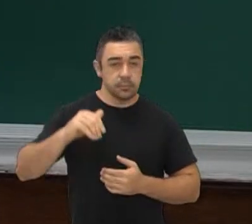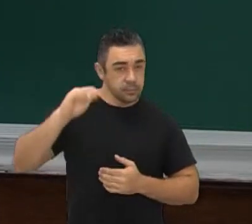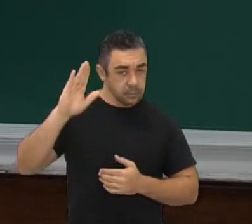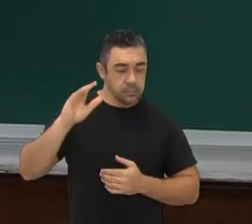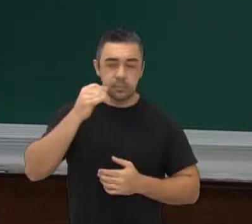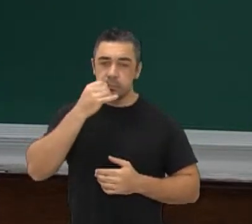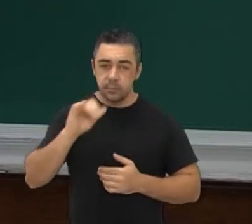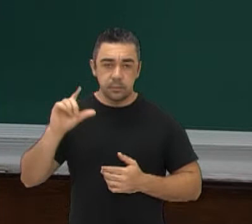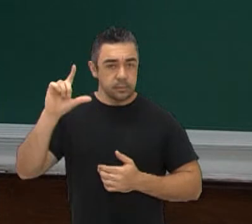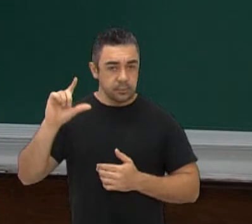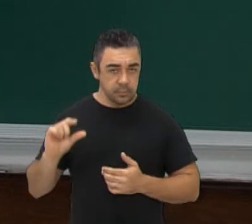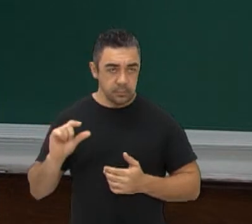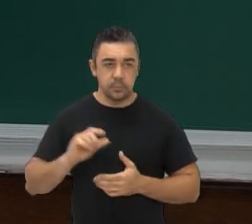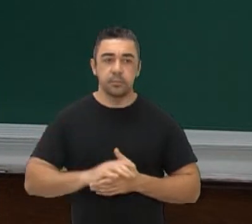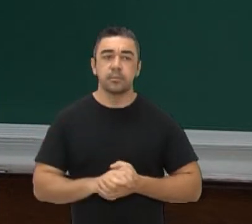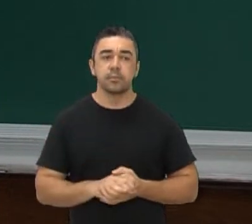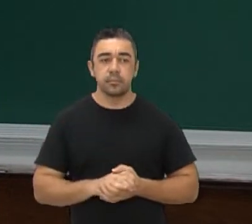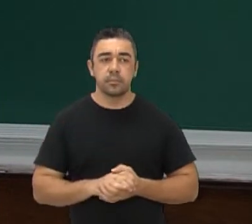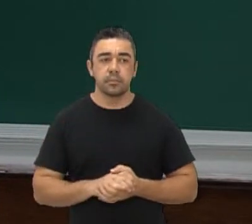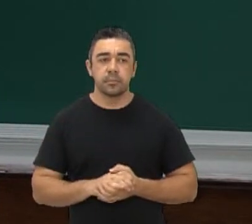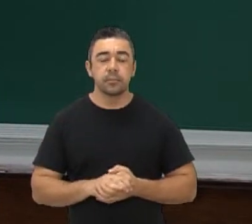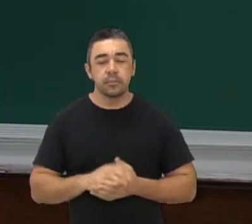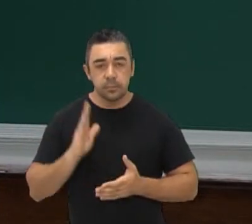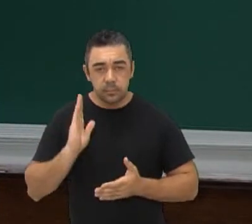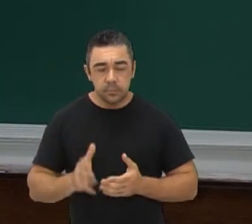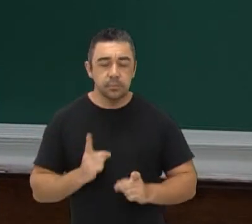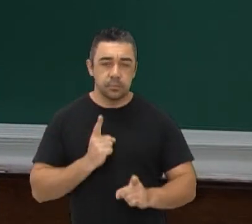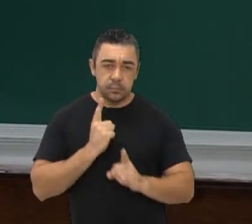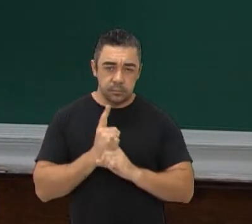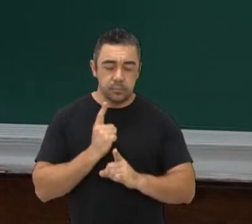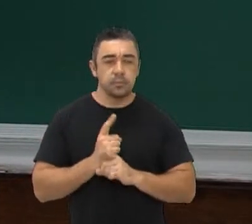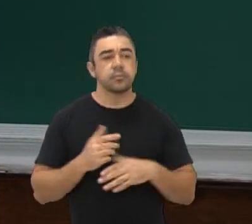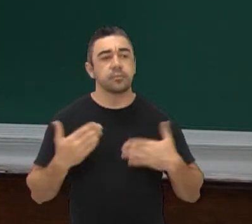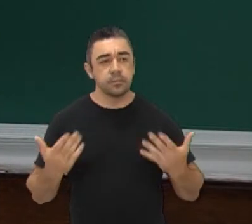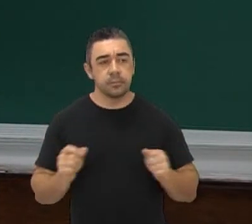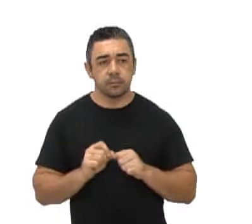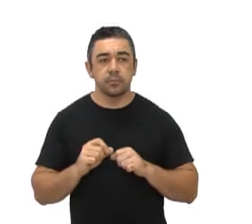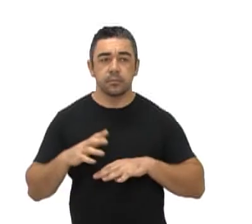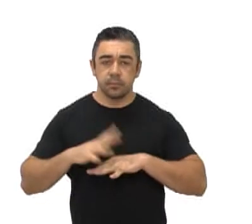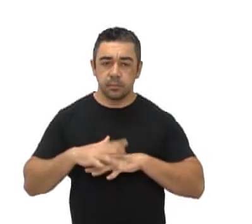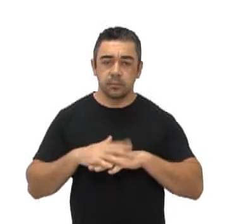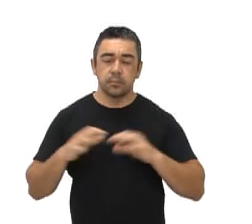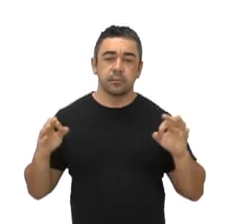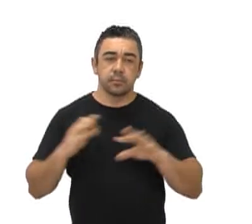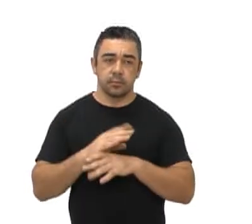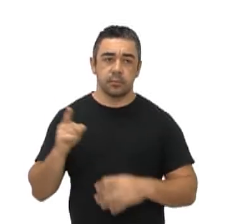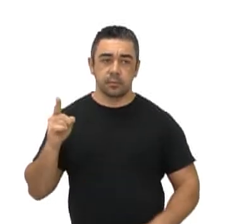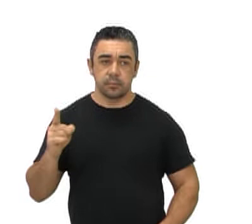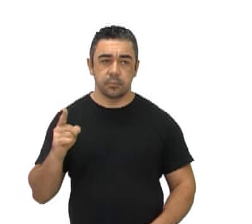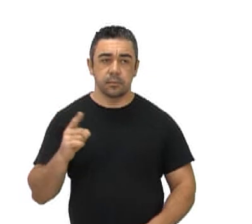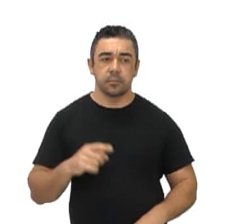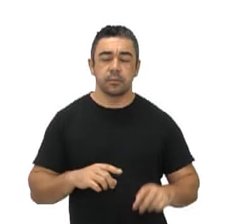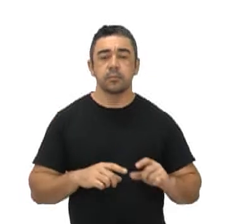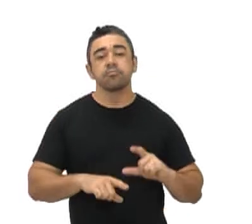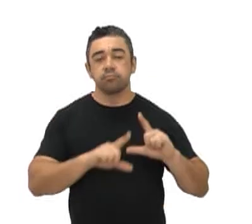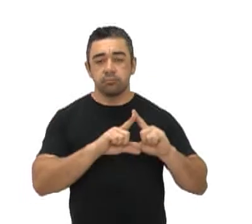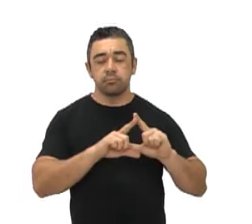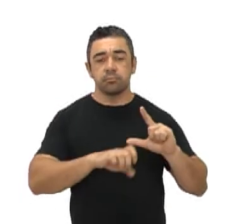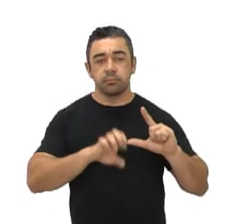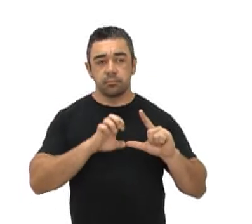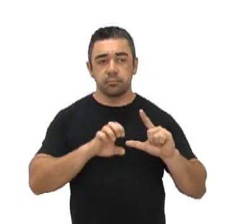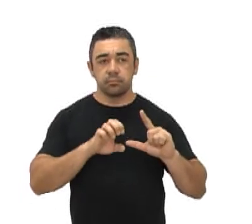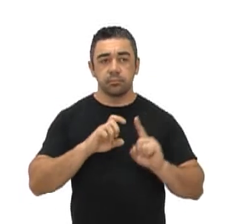é o valor de energia maior. Tendo identificado isso, a gente vai ter então a nossa matemática completa e o ΔE dessa pilha